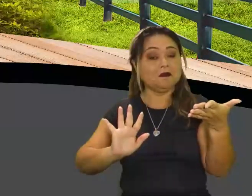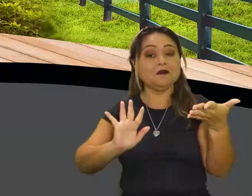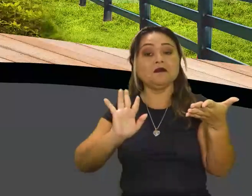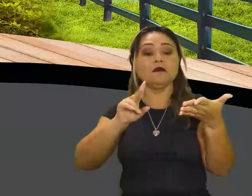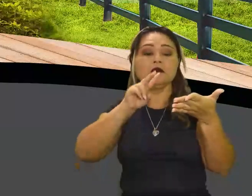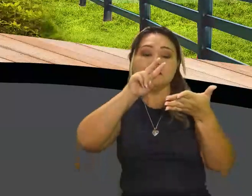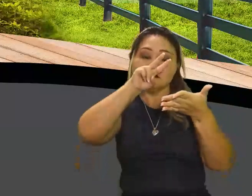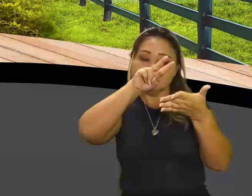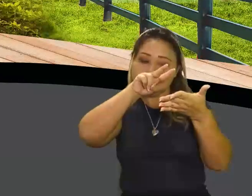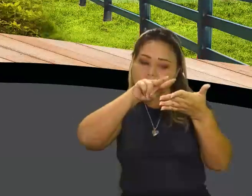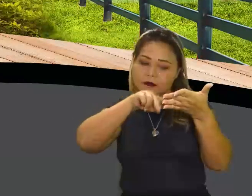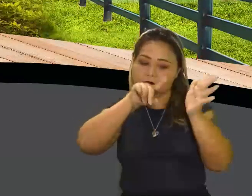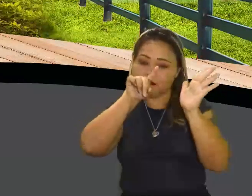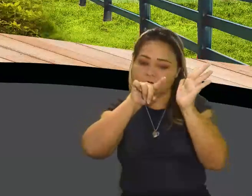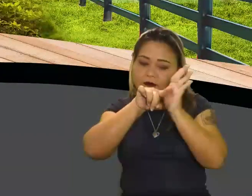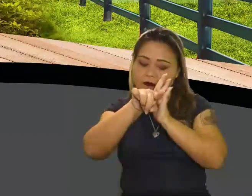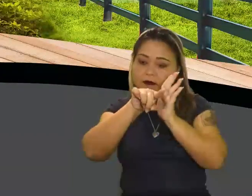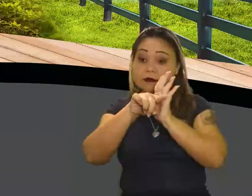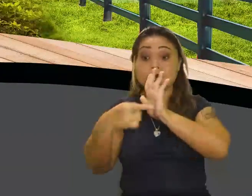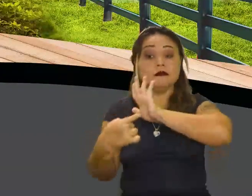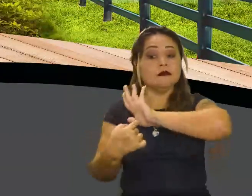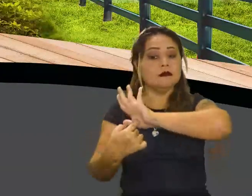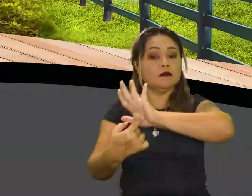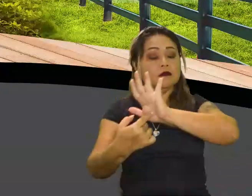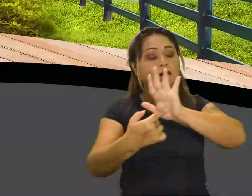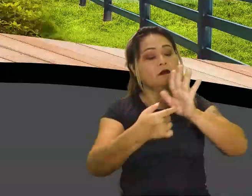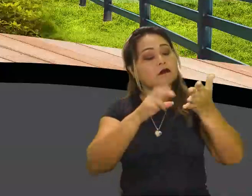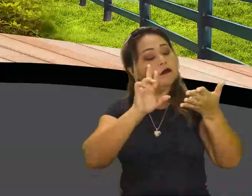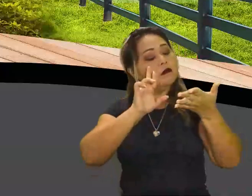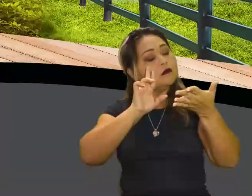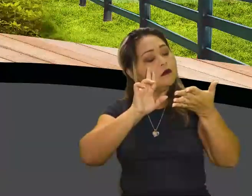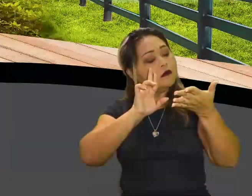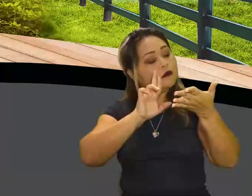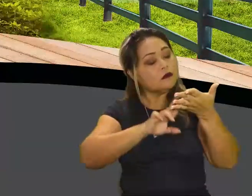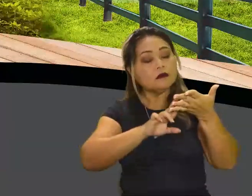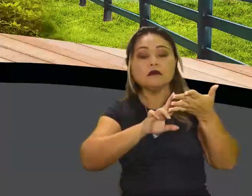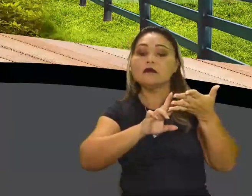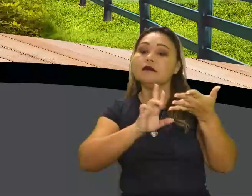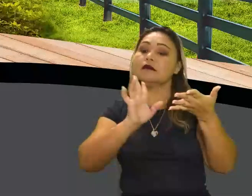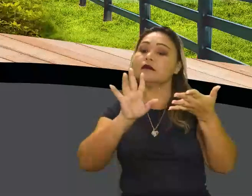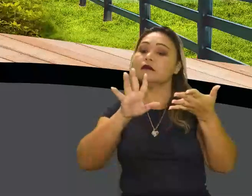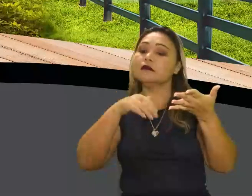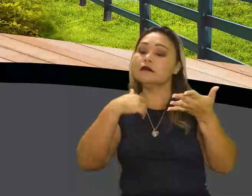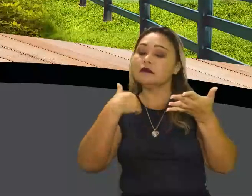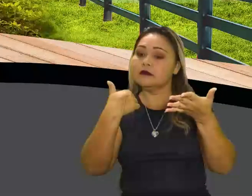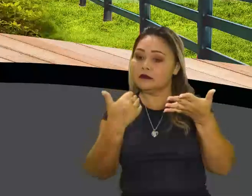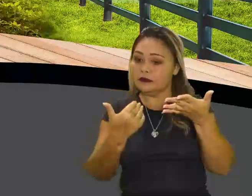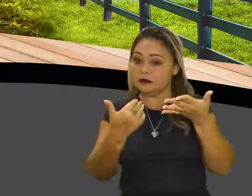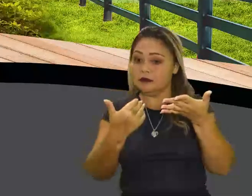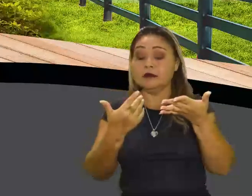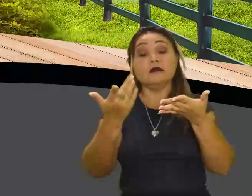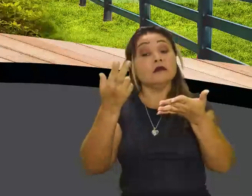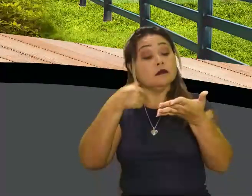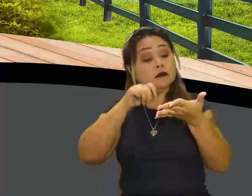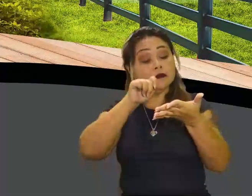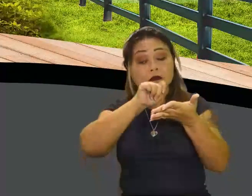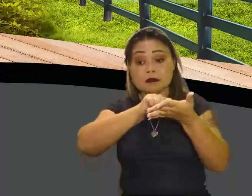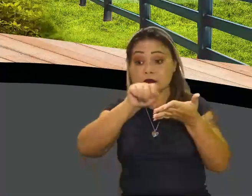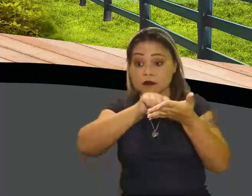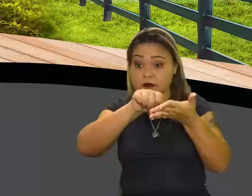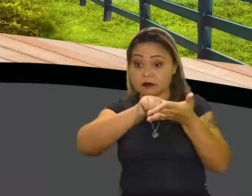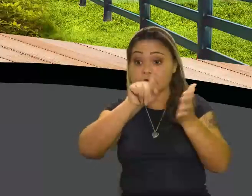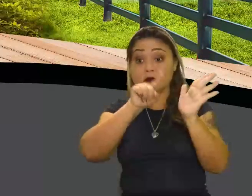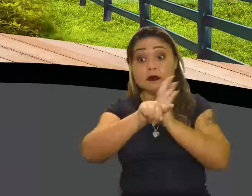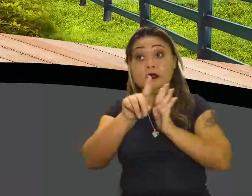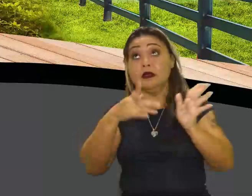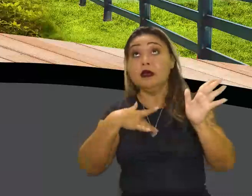Vamos ler as questões, mostrar a resposta, né? O gabarito. Questões abertas, não fiquem...